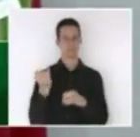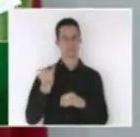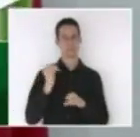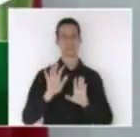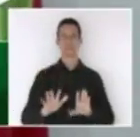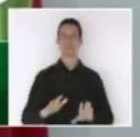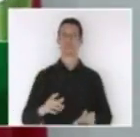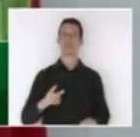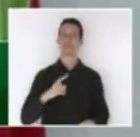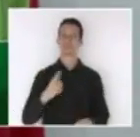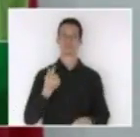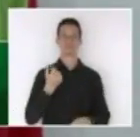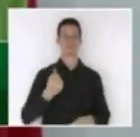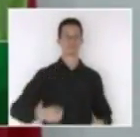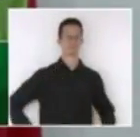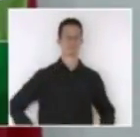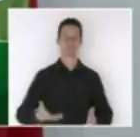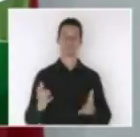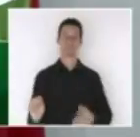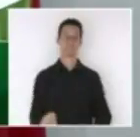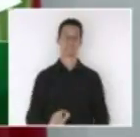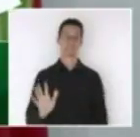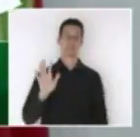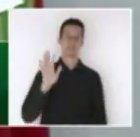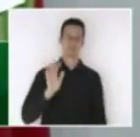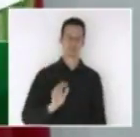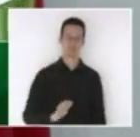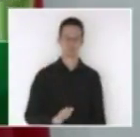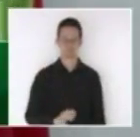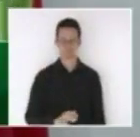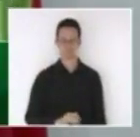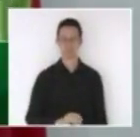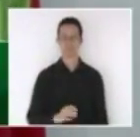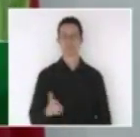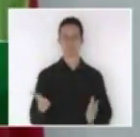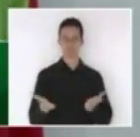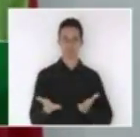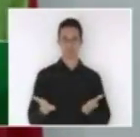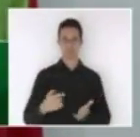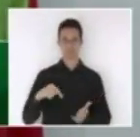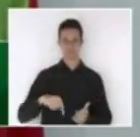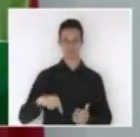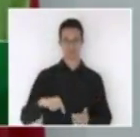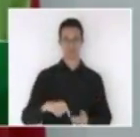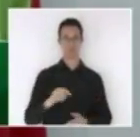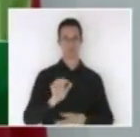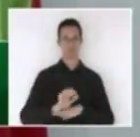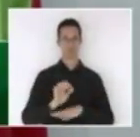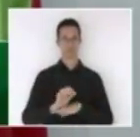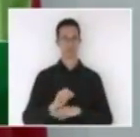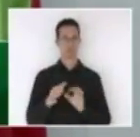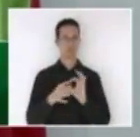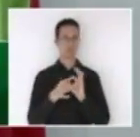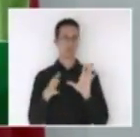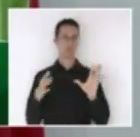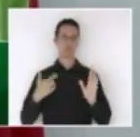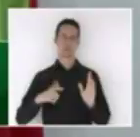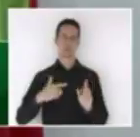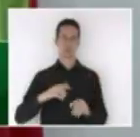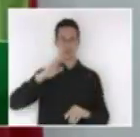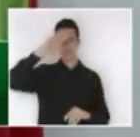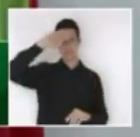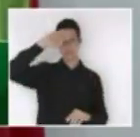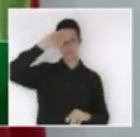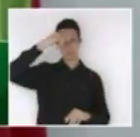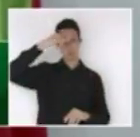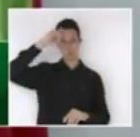continuidade. Temos que, como temos hoje no Estado, o Estado livre de afetosa, eu acho que nós temos que trabalhar fortemente nessa questão